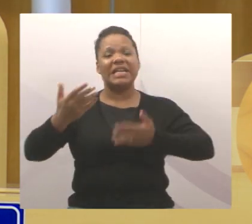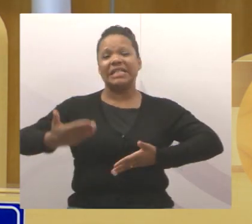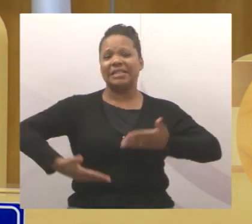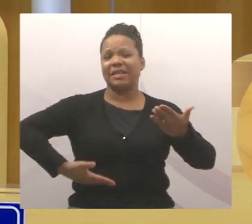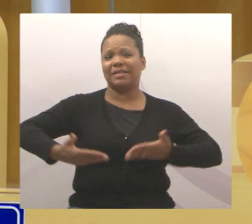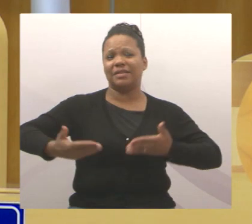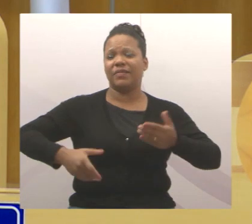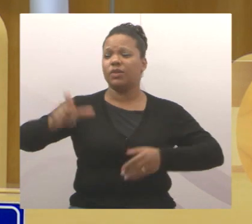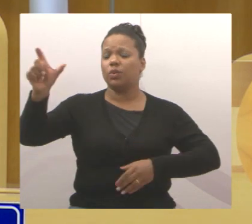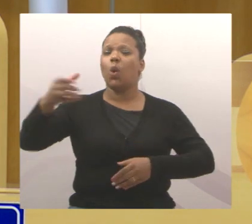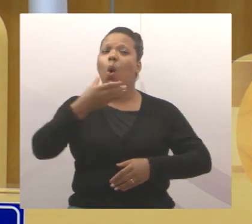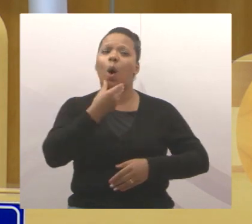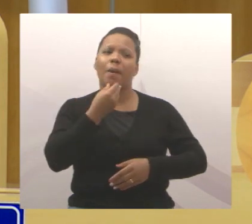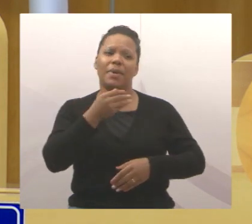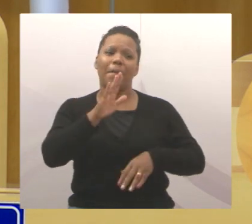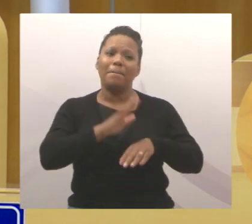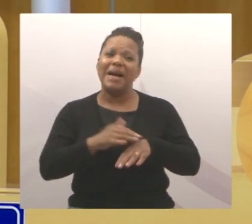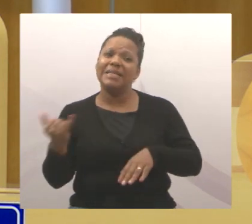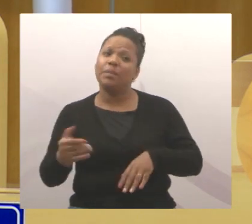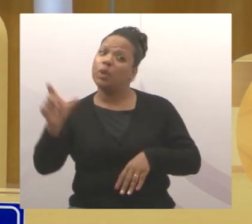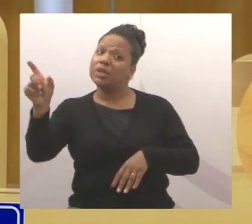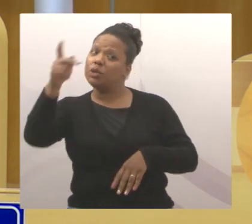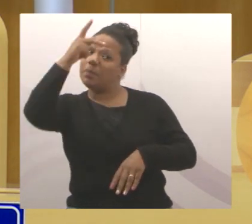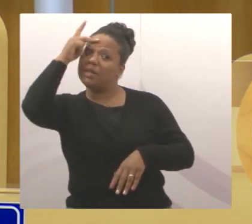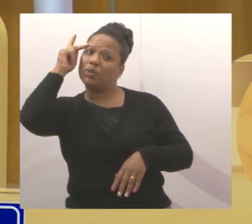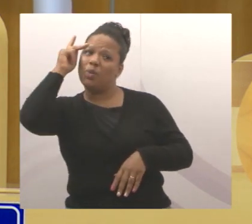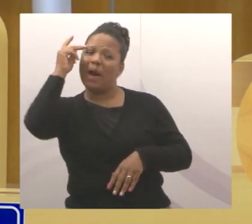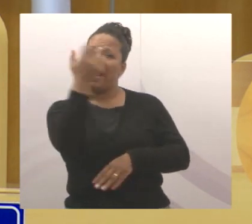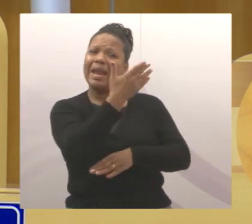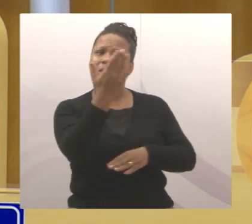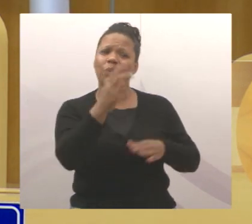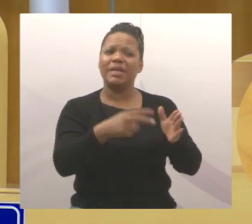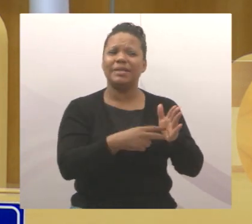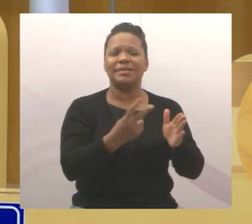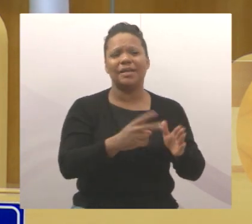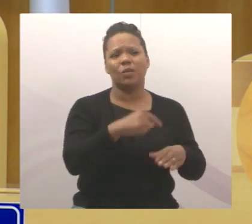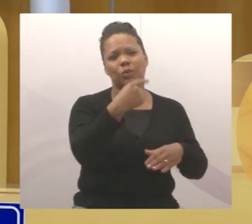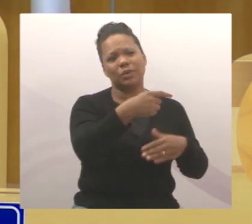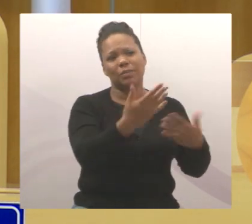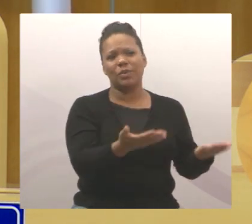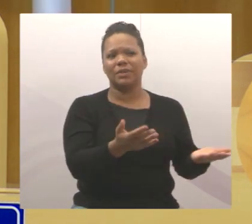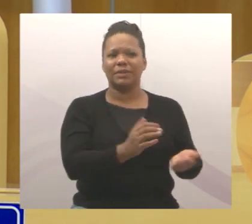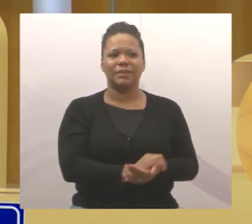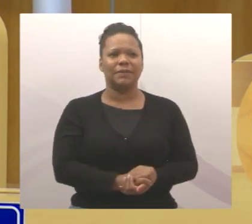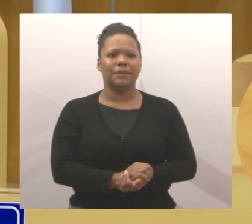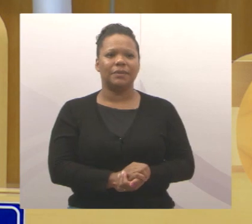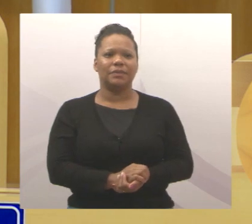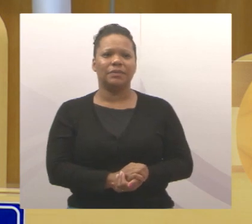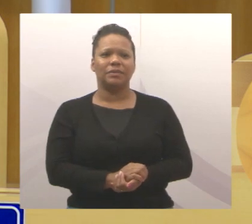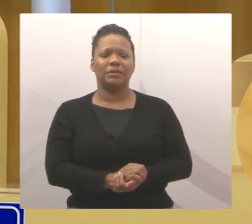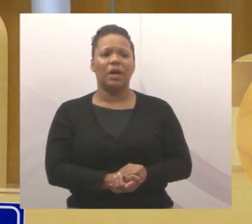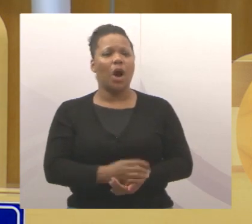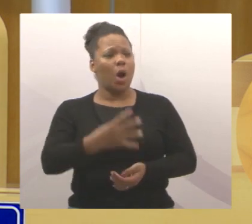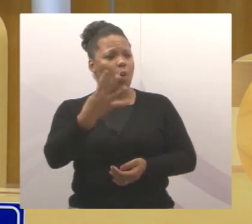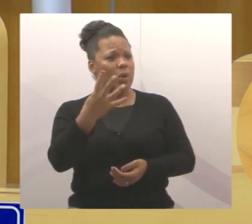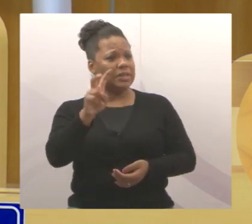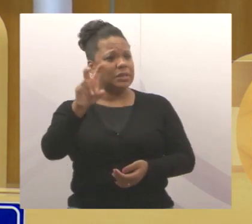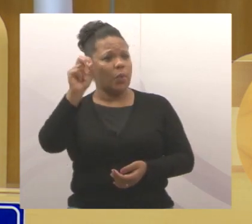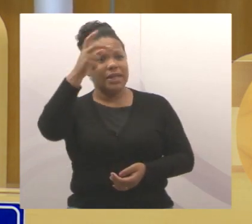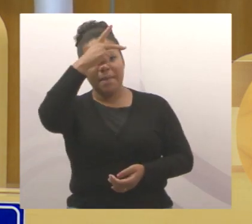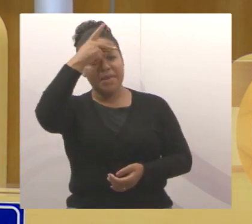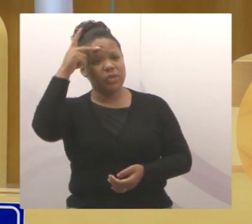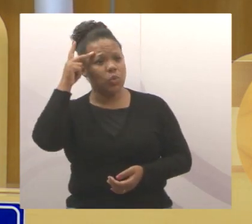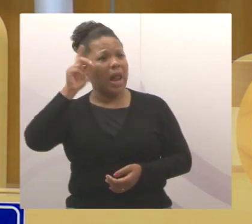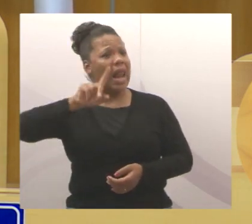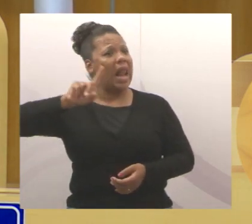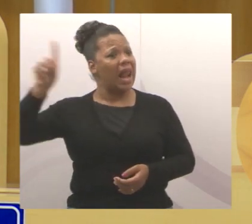serviço do homem. Isso é uma lição que deve nos calar. São 450 pessoas